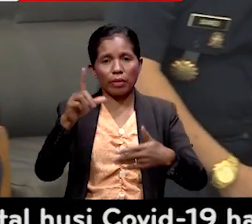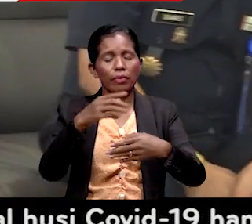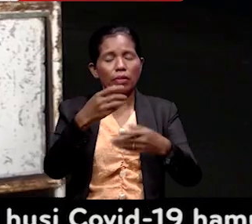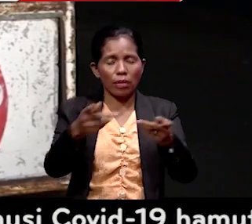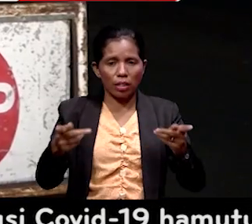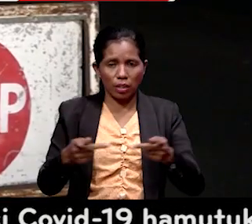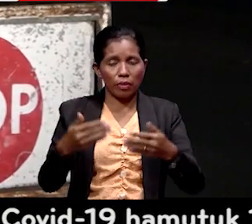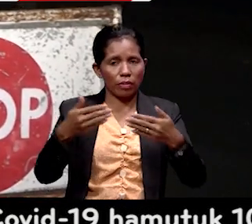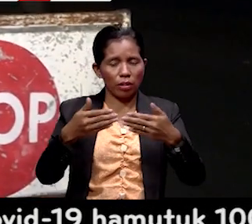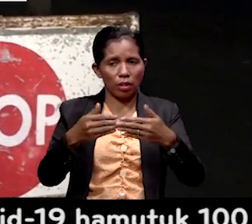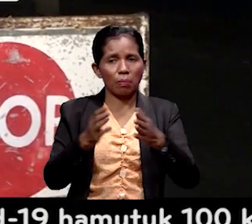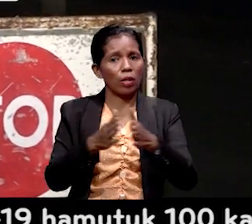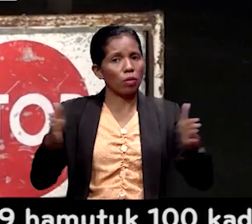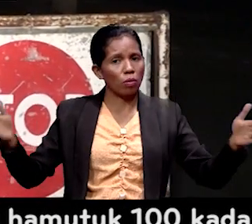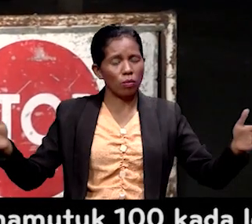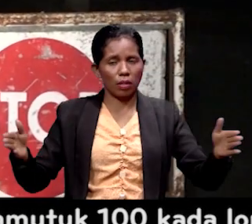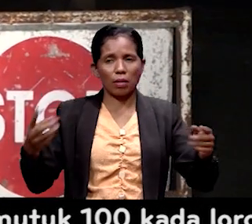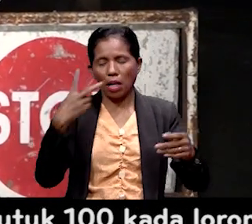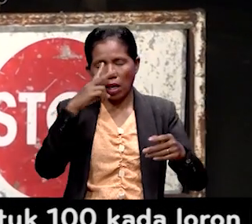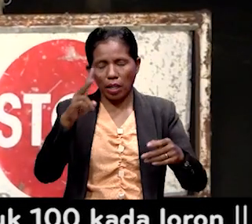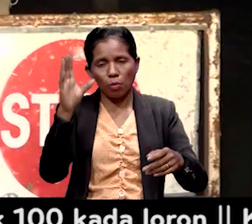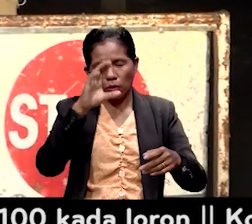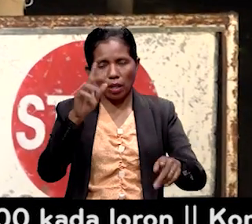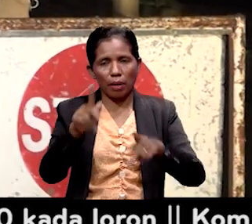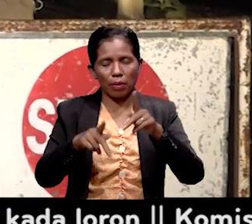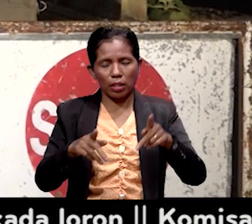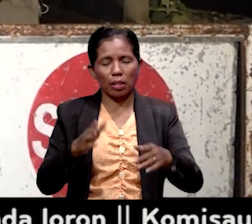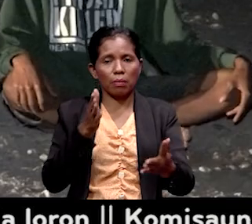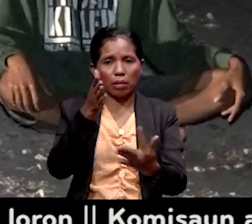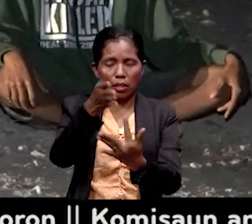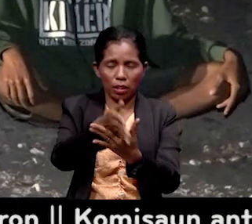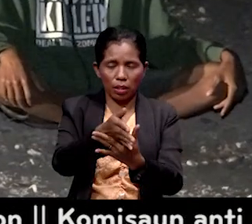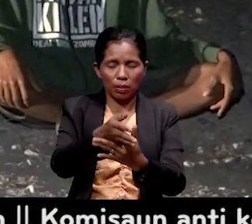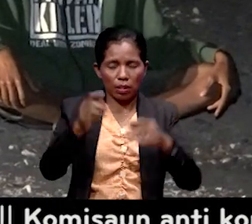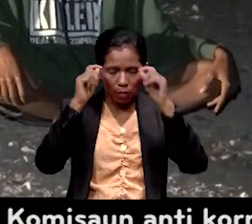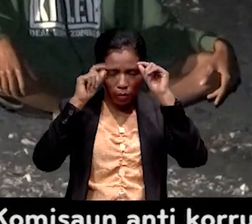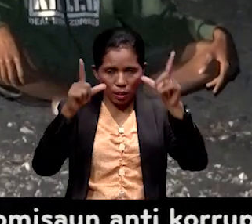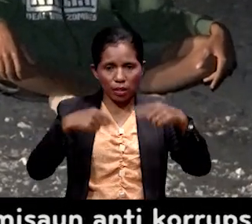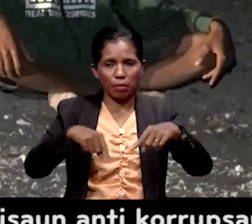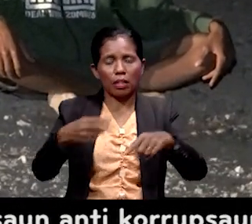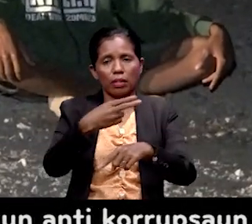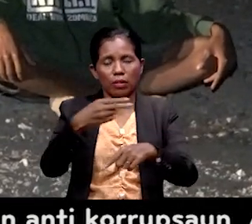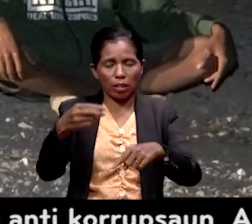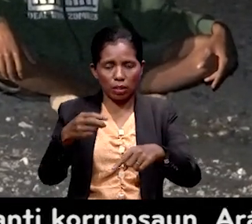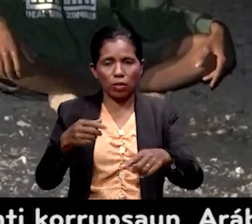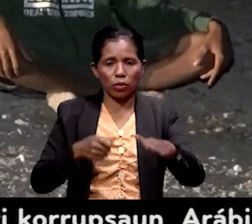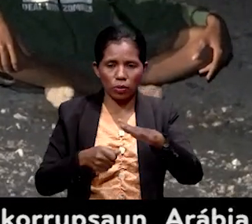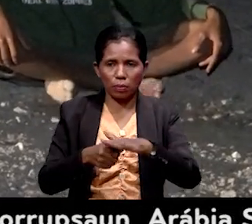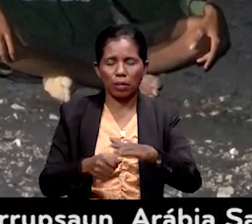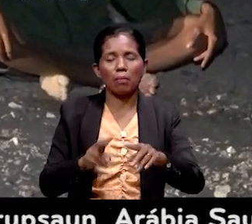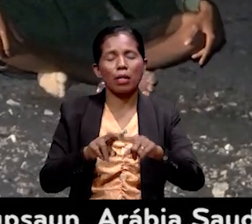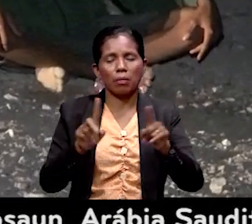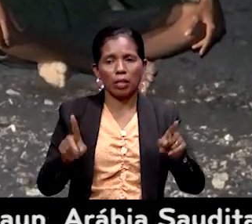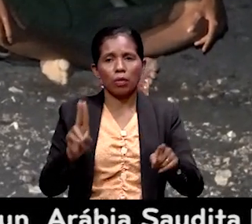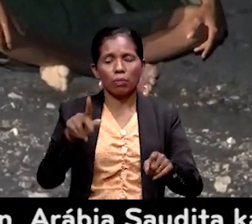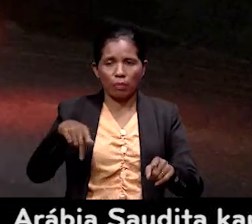liu ato deteta cidadão sirnebe hakat liu fronteira Timor-Leste ho Indonésia ho ilegalmente. Mas o PF sempre pronto